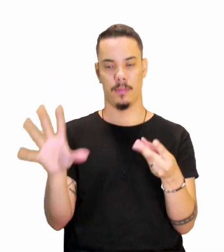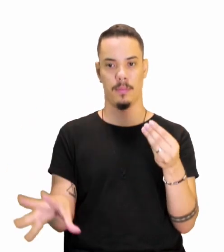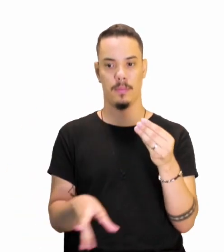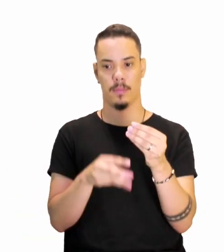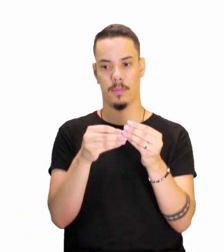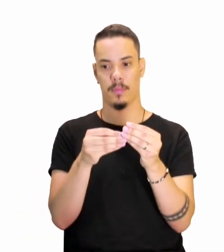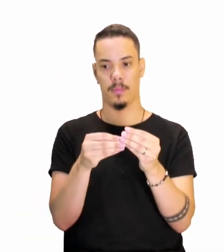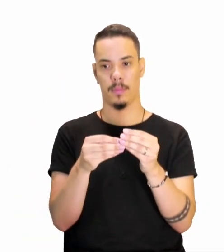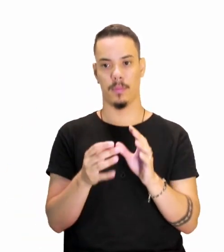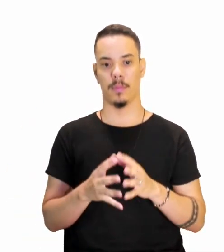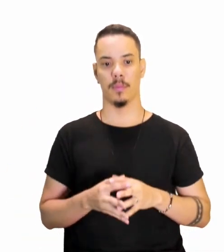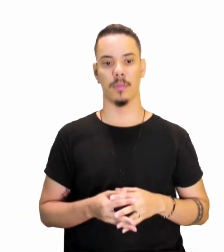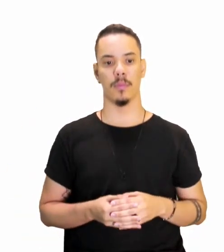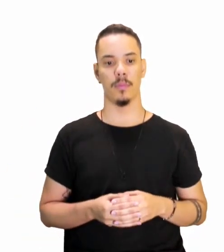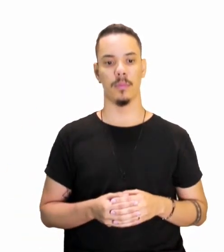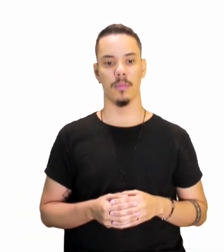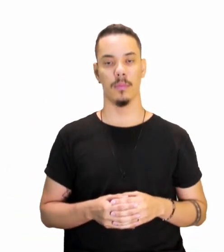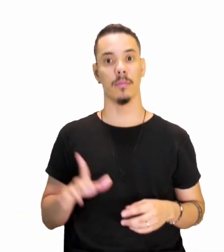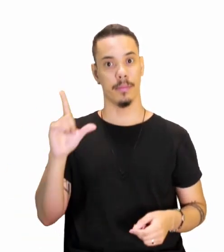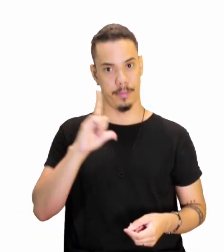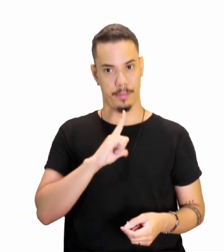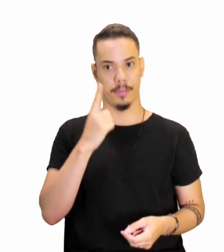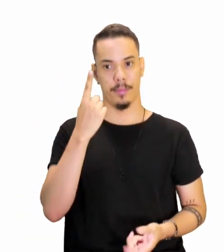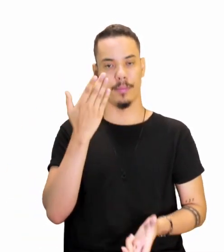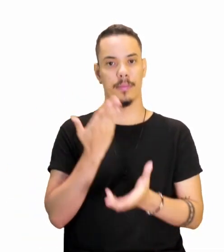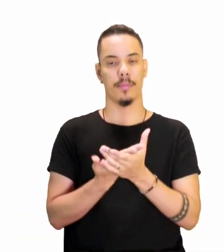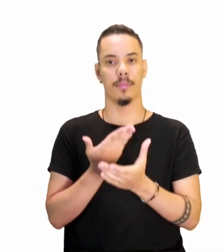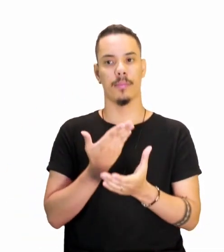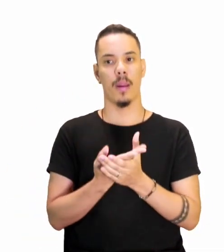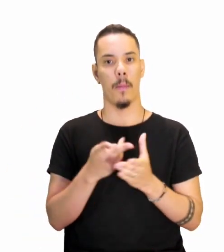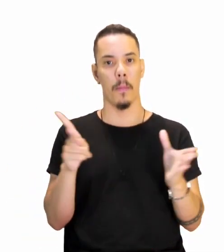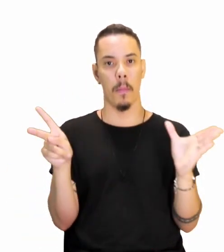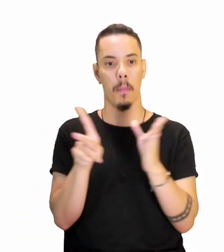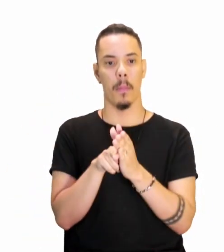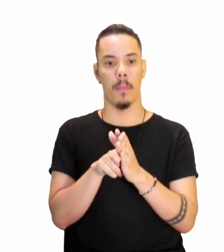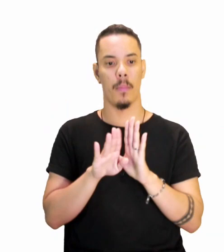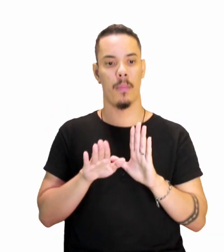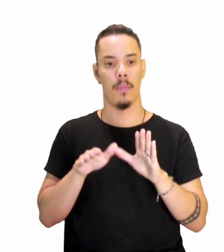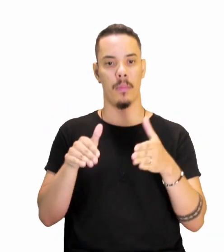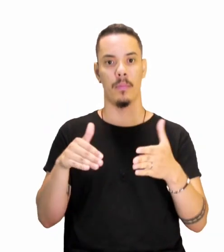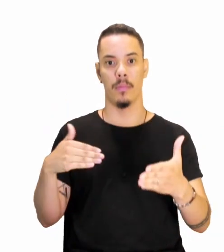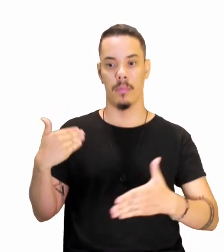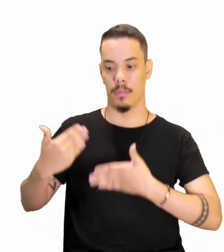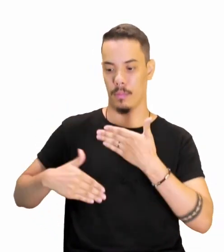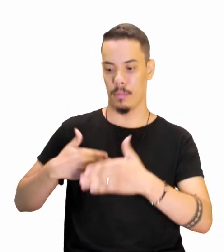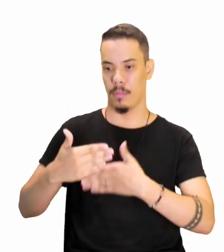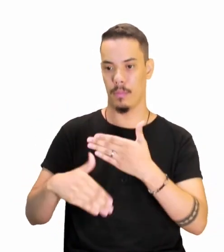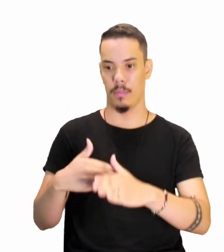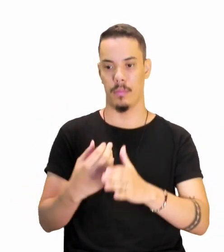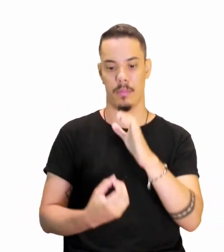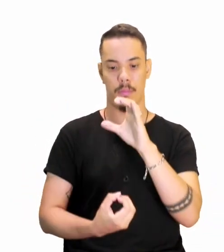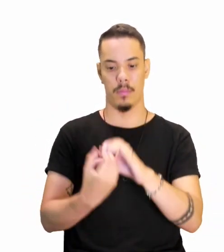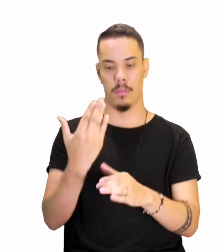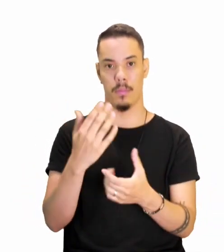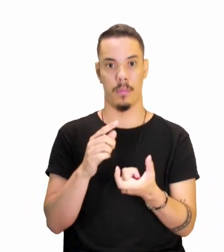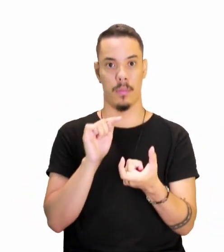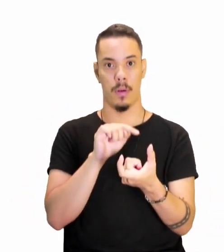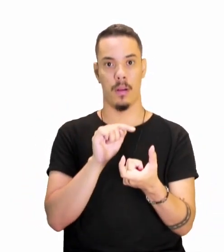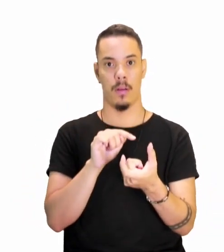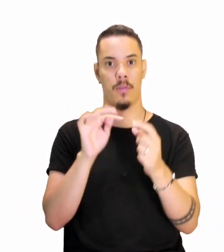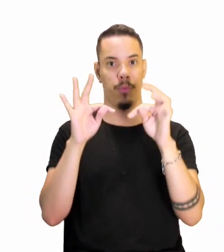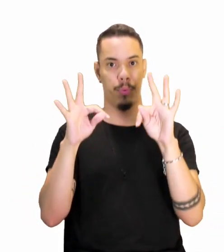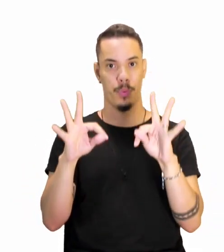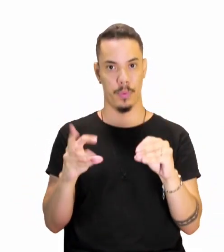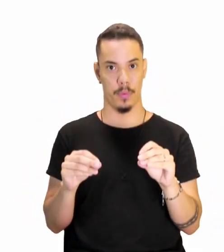Nós teremos aqui, Amadinho, uma aula, tá, exclusiva sobre o processo de formação de palavras,